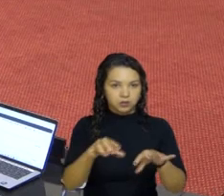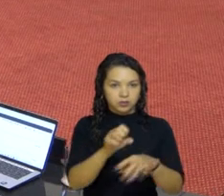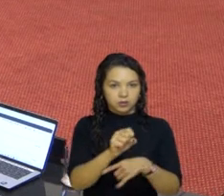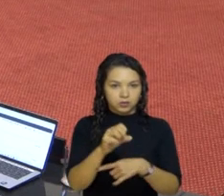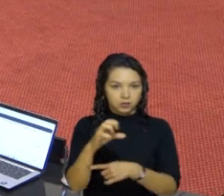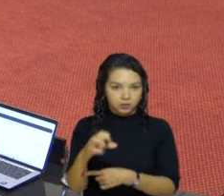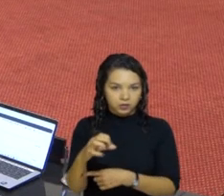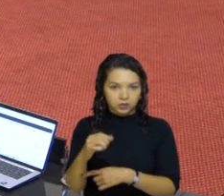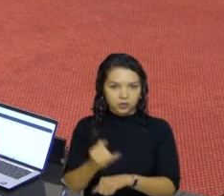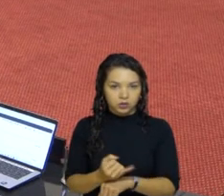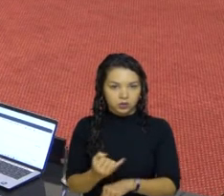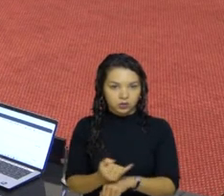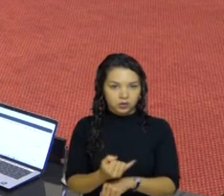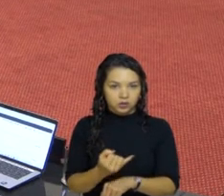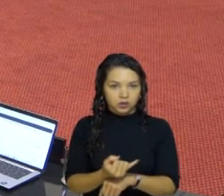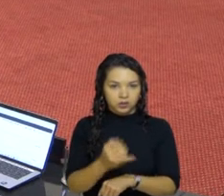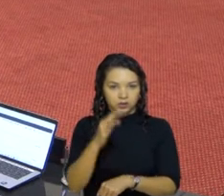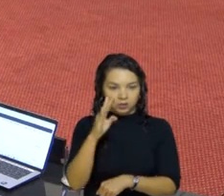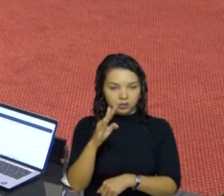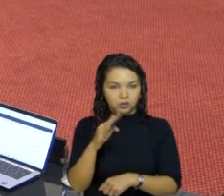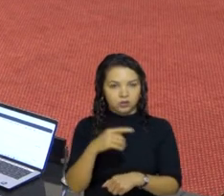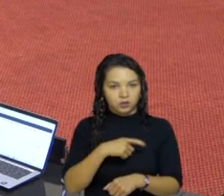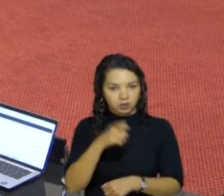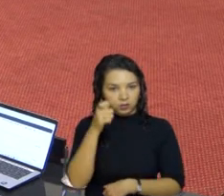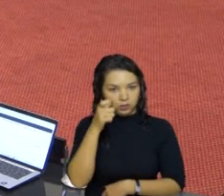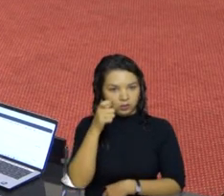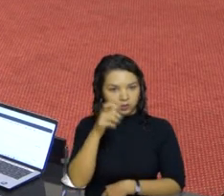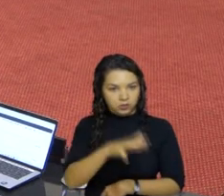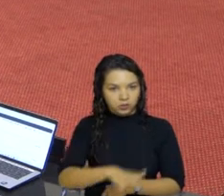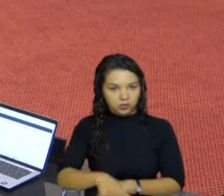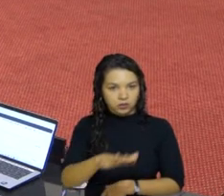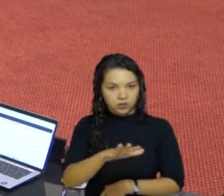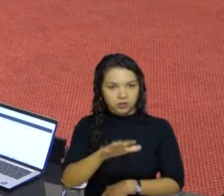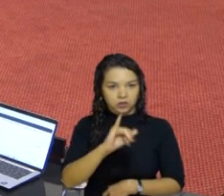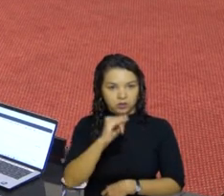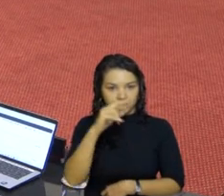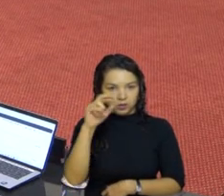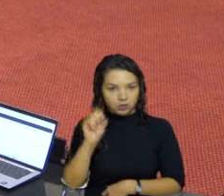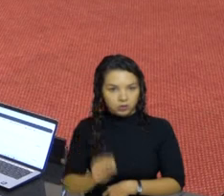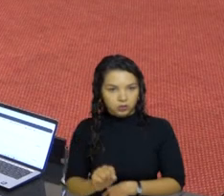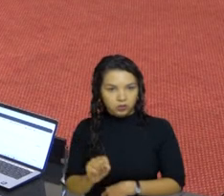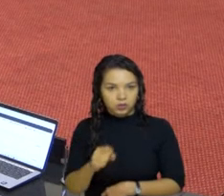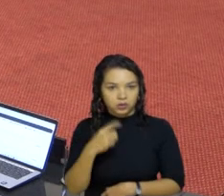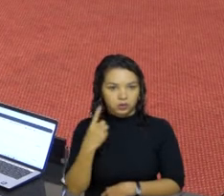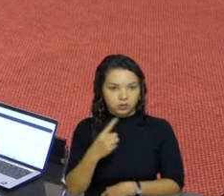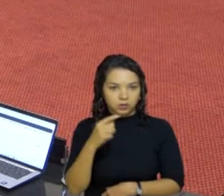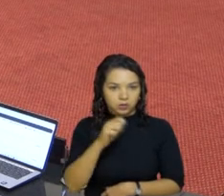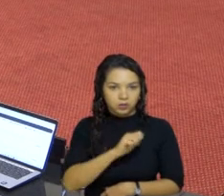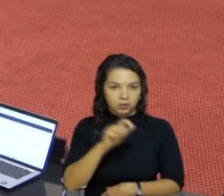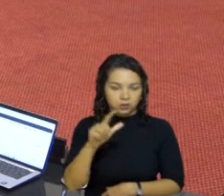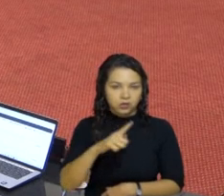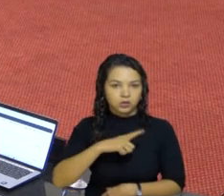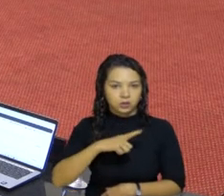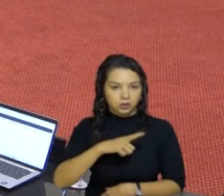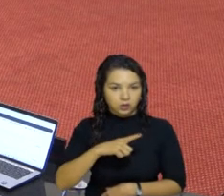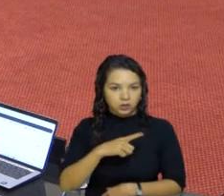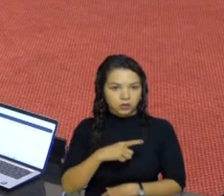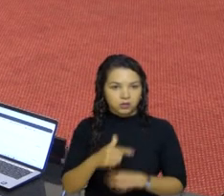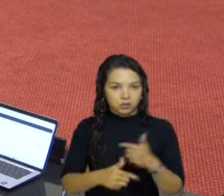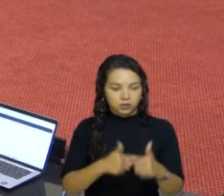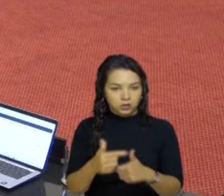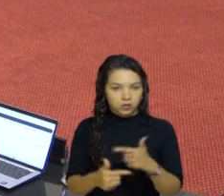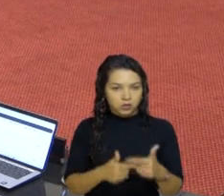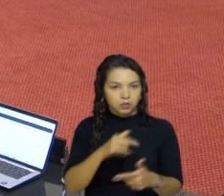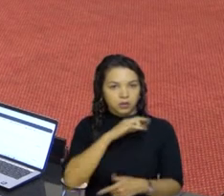Em Joinville, especialmente, que eu mais acompanho, na região, Jaraguá do Sul, deputado Antídio, nós temos, assim, um trabalho